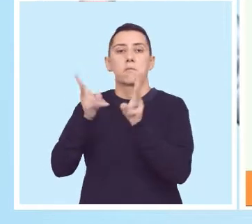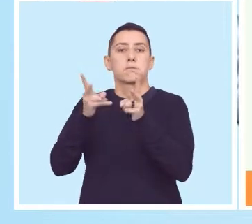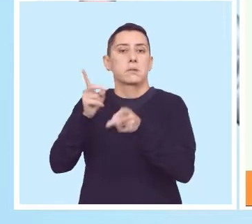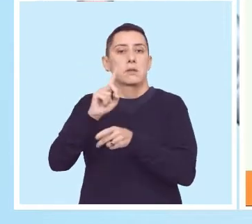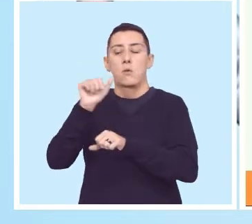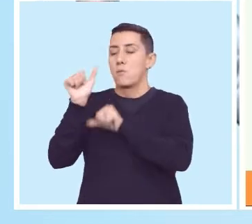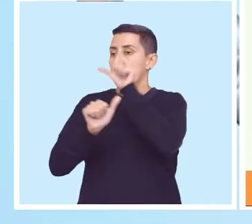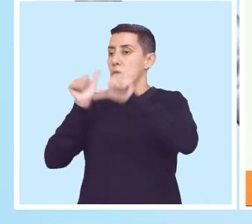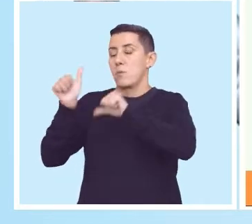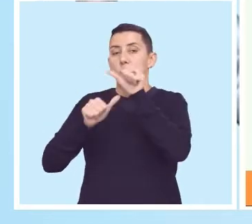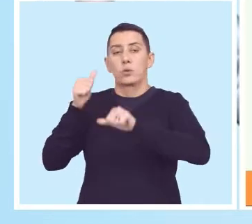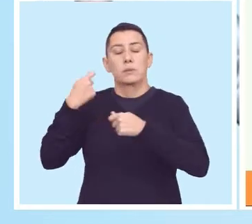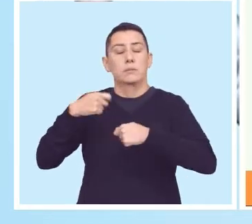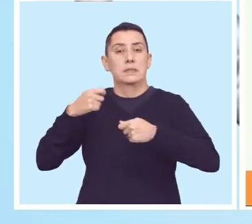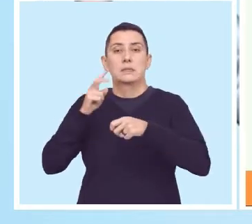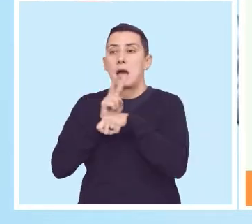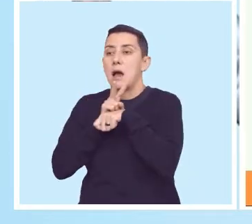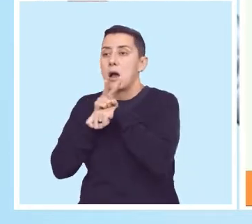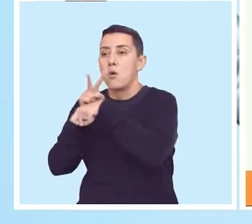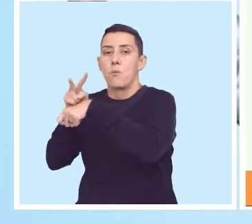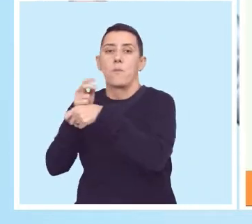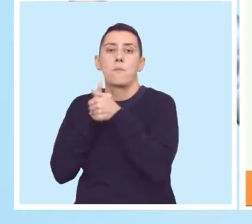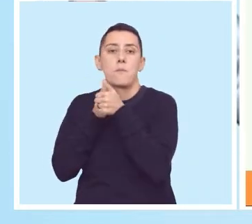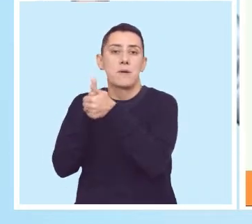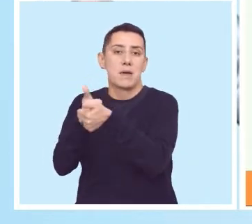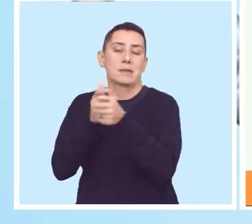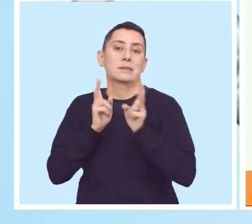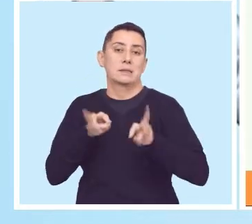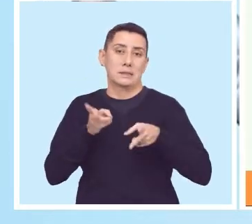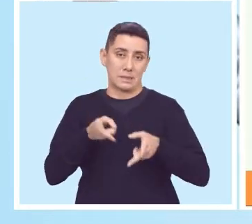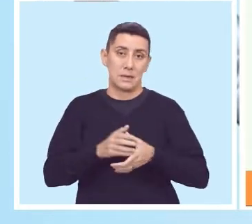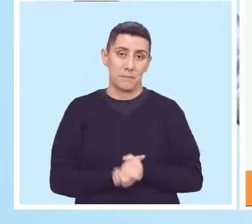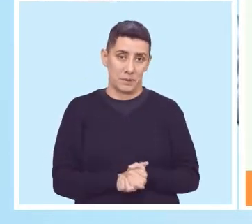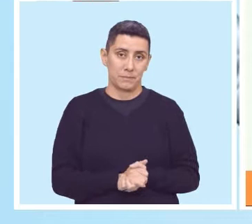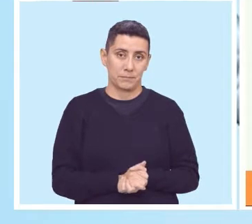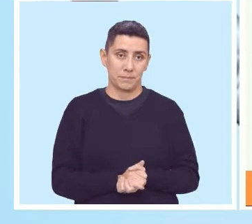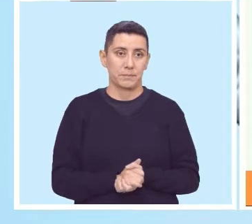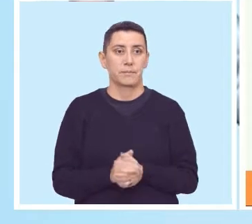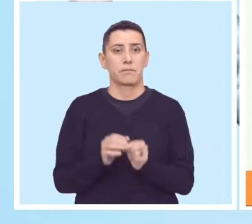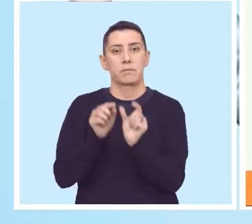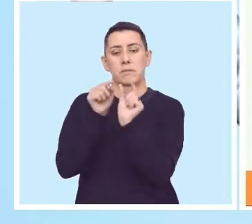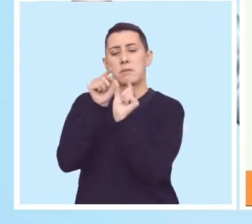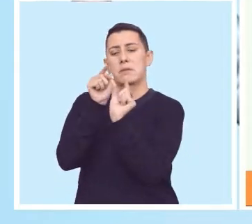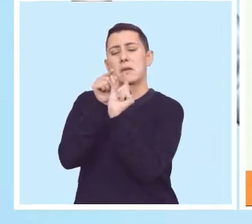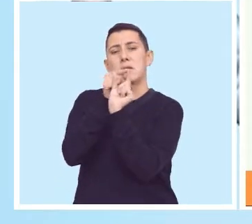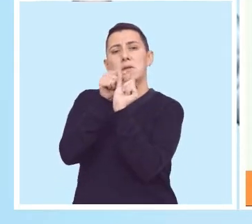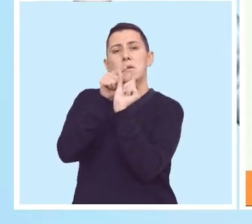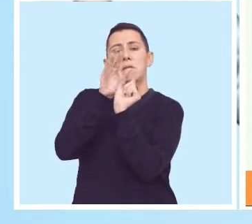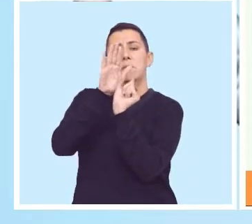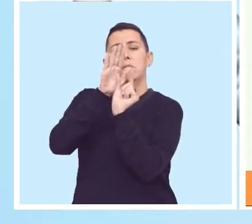tudo verde aqui. Esse trecho aqui que está descontinuado é um trecho que nós